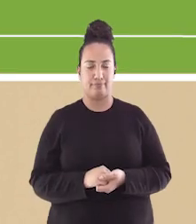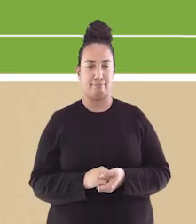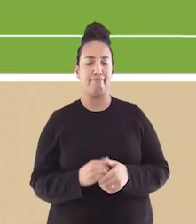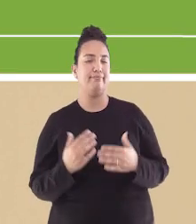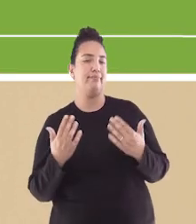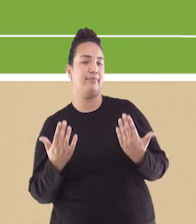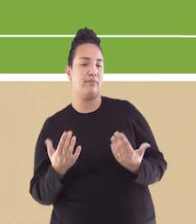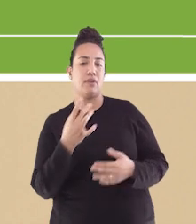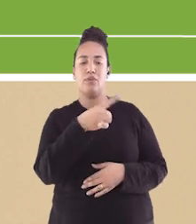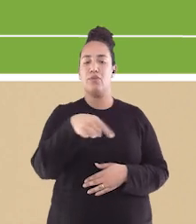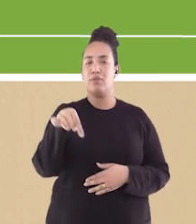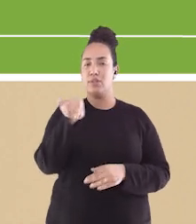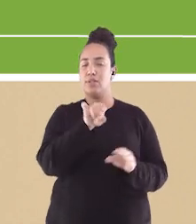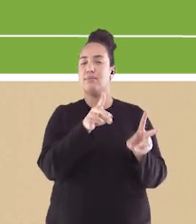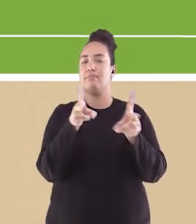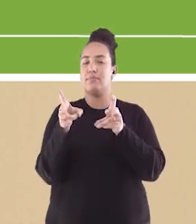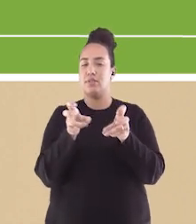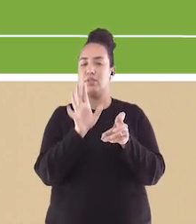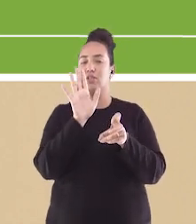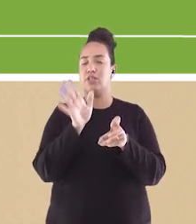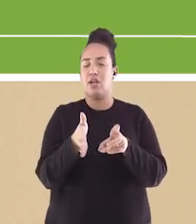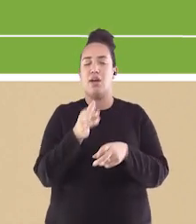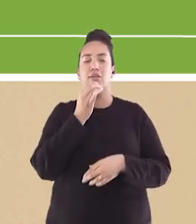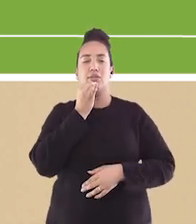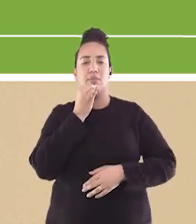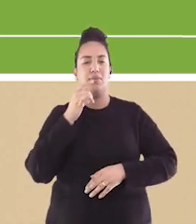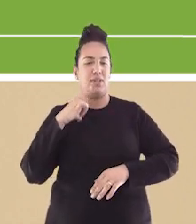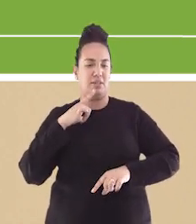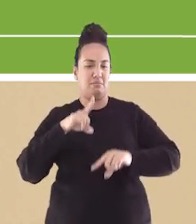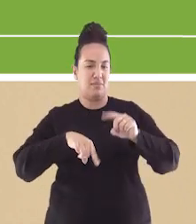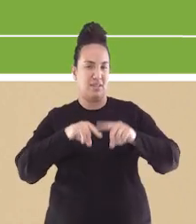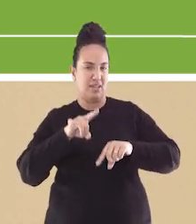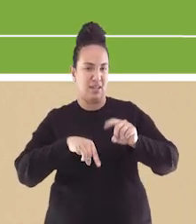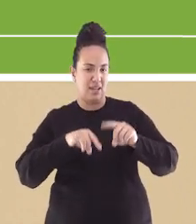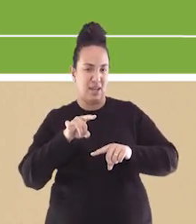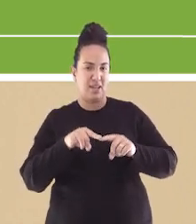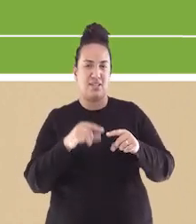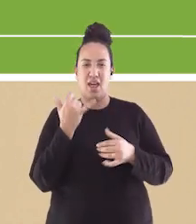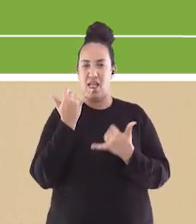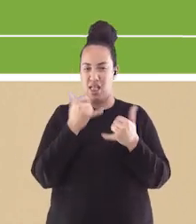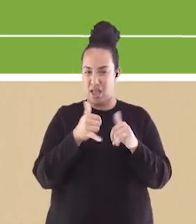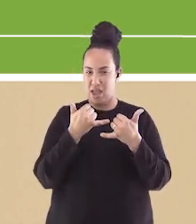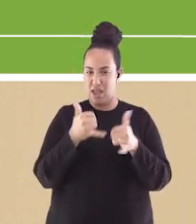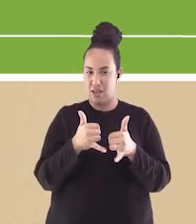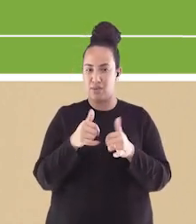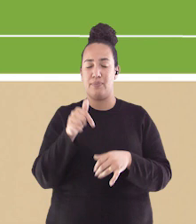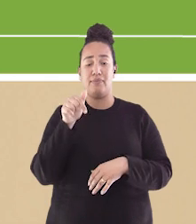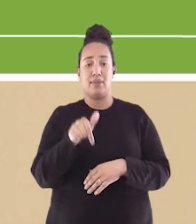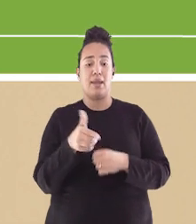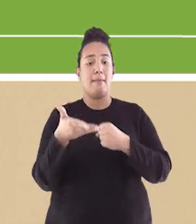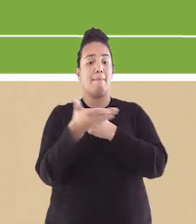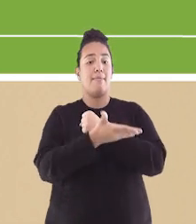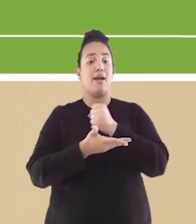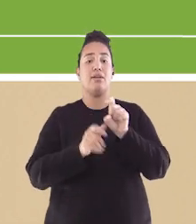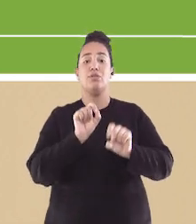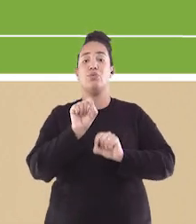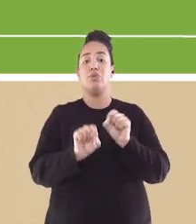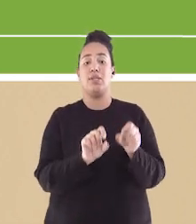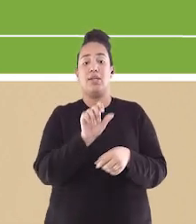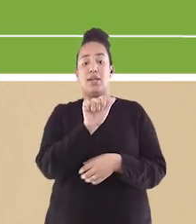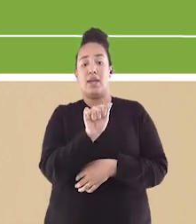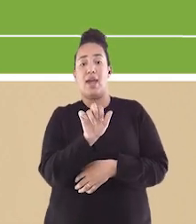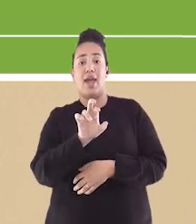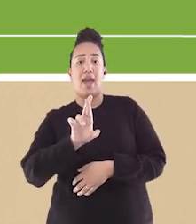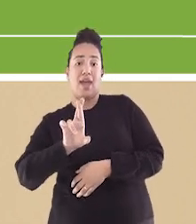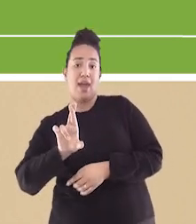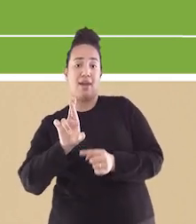Você já percebeu que certos utensílios domésticos, como aparelho de ar-condicionado, funcionam com base na movimentação do ar que a mudança